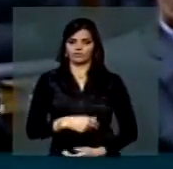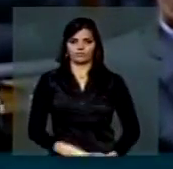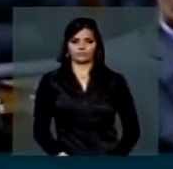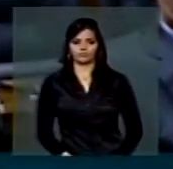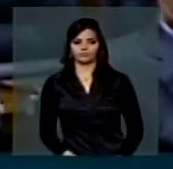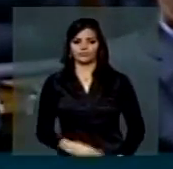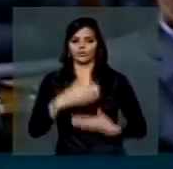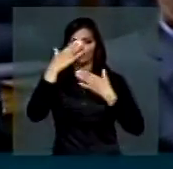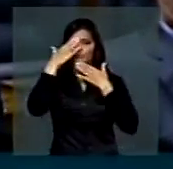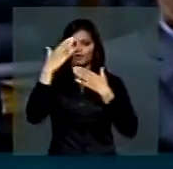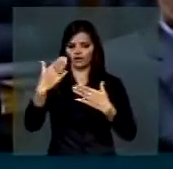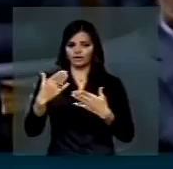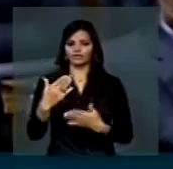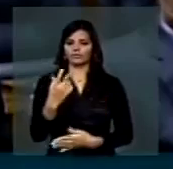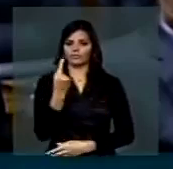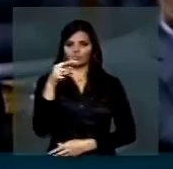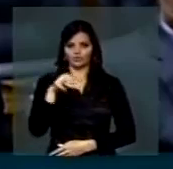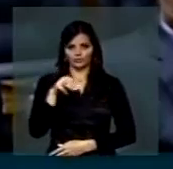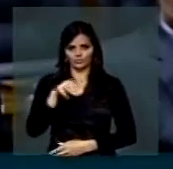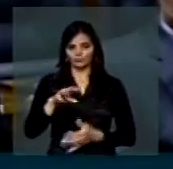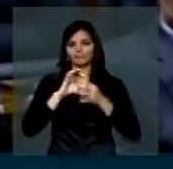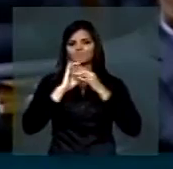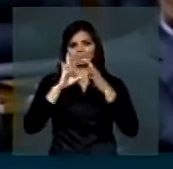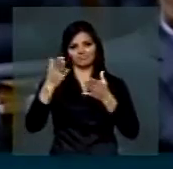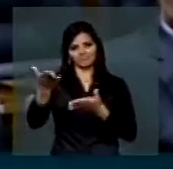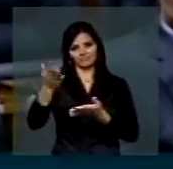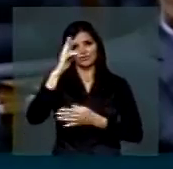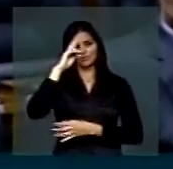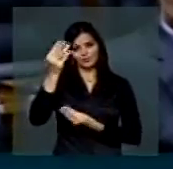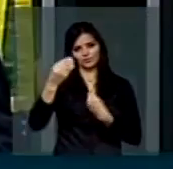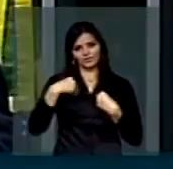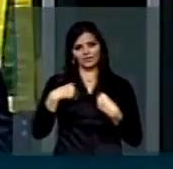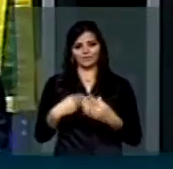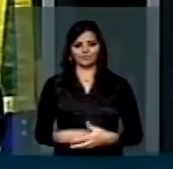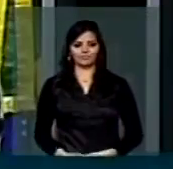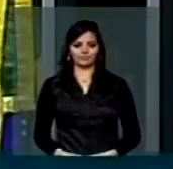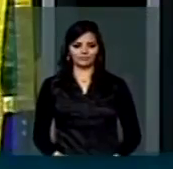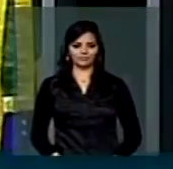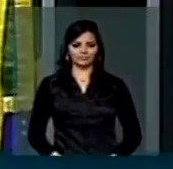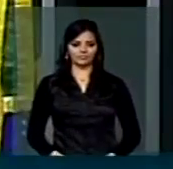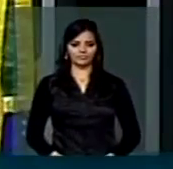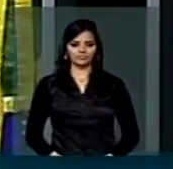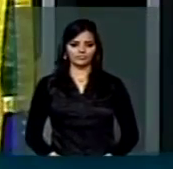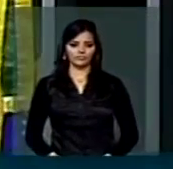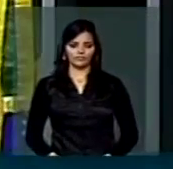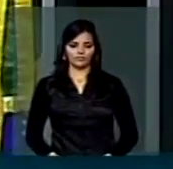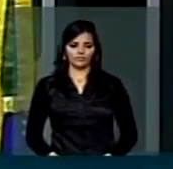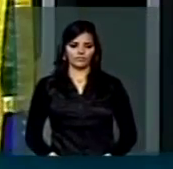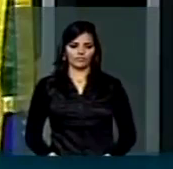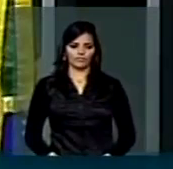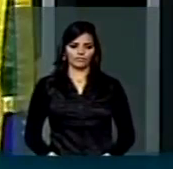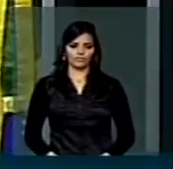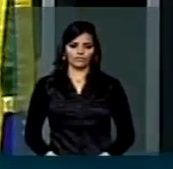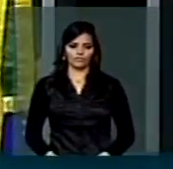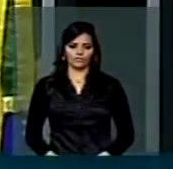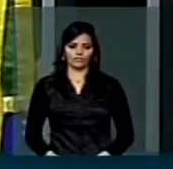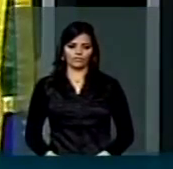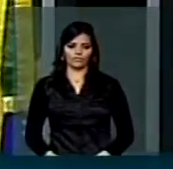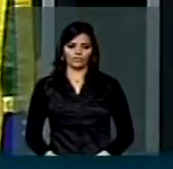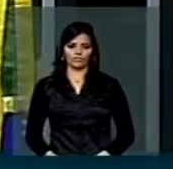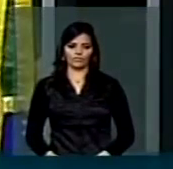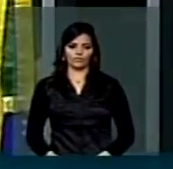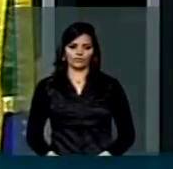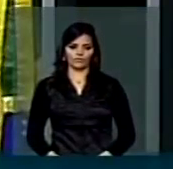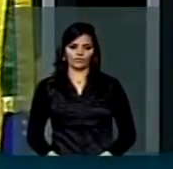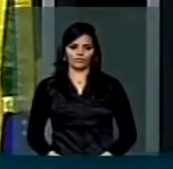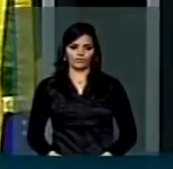parlamentares. Obrigado pelo aparte democrático que Vossa Excelência me concedeu. Obrigado. Presidente. Deputado Guilherme, breves palavras só. Deputado